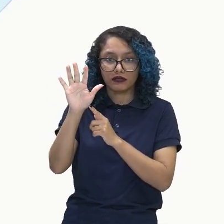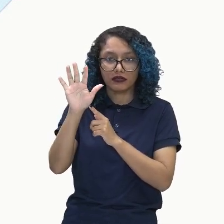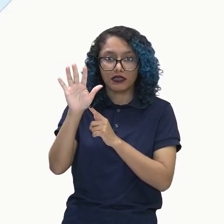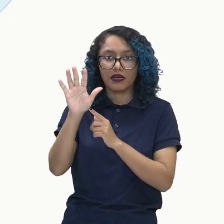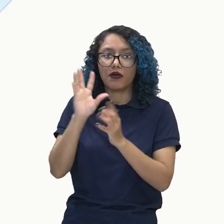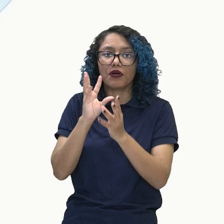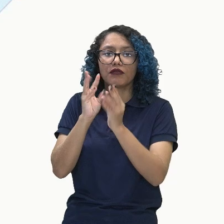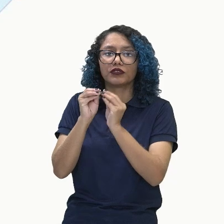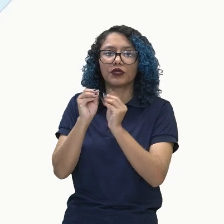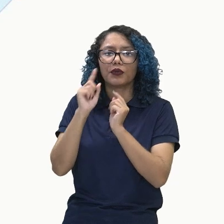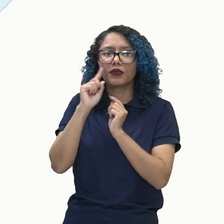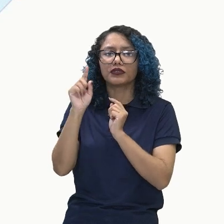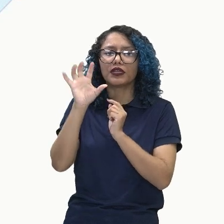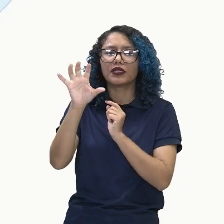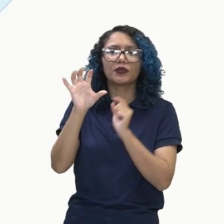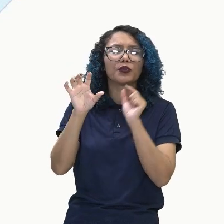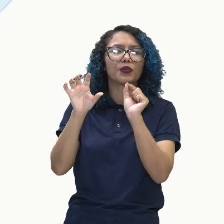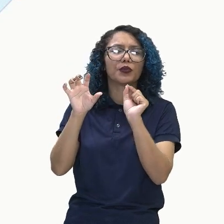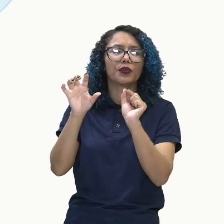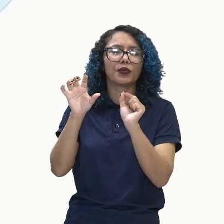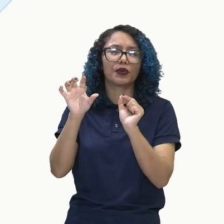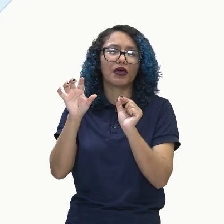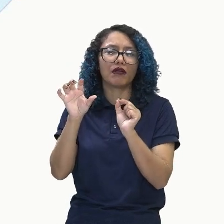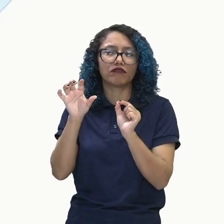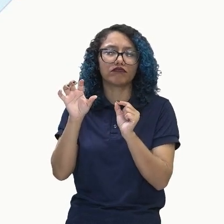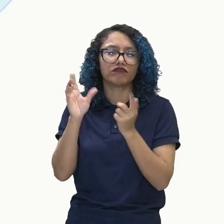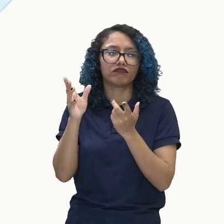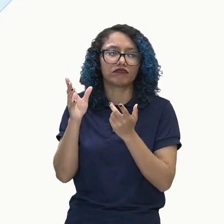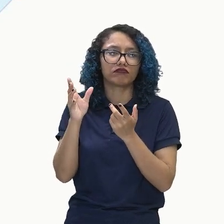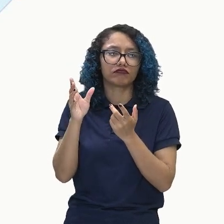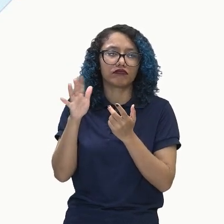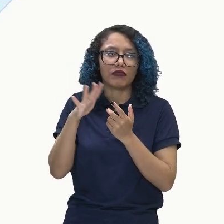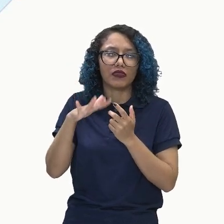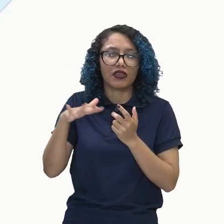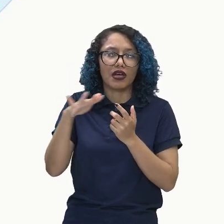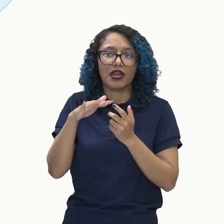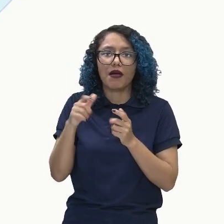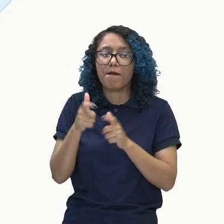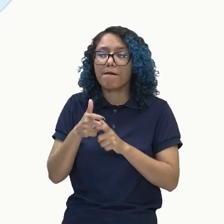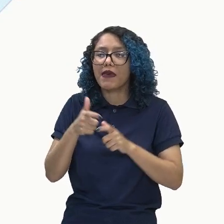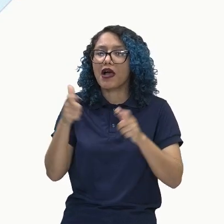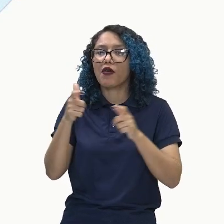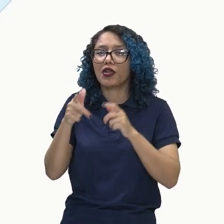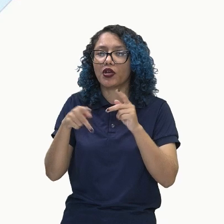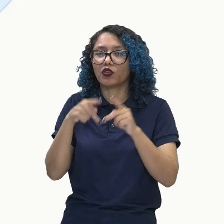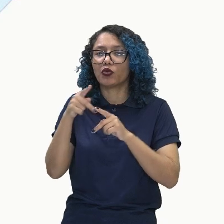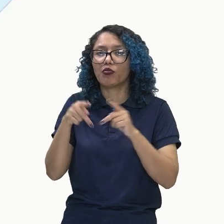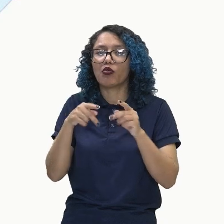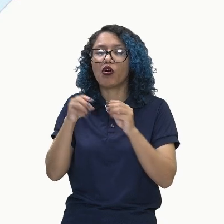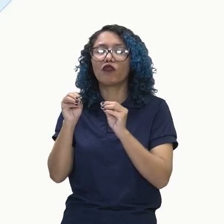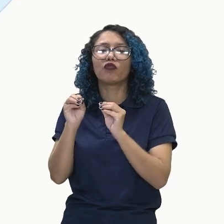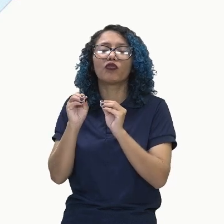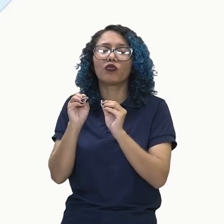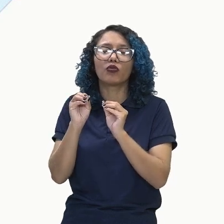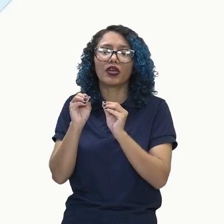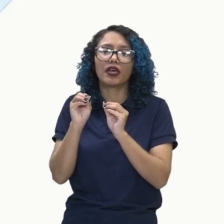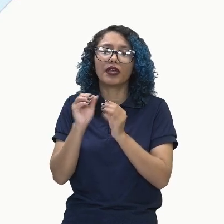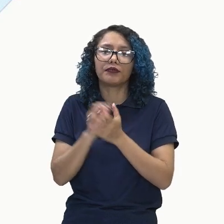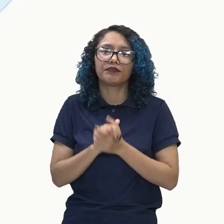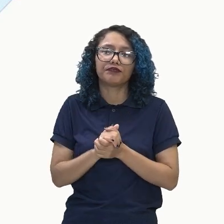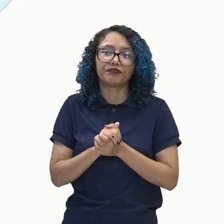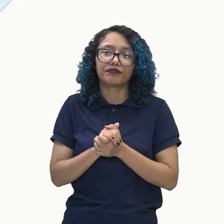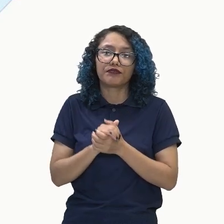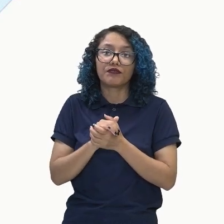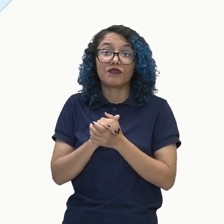refugiados, essa região, né? Onde grande parte da população acaba buscando, indo para